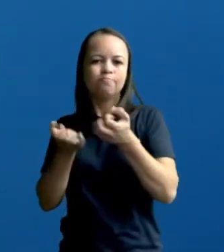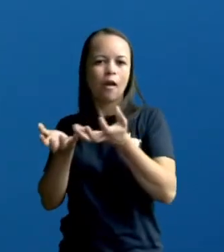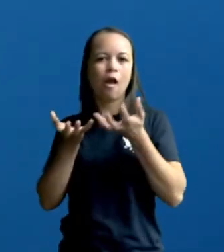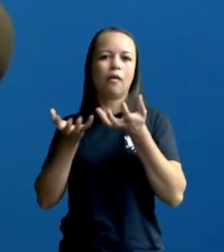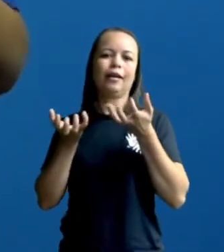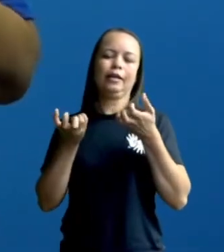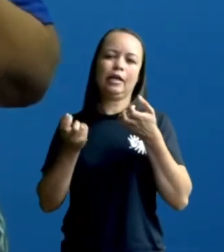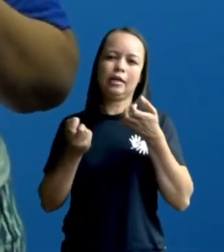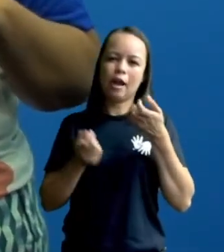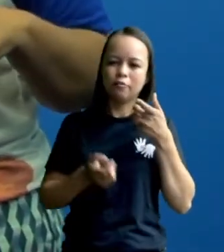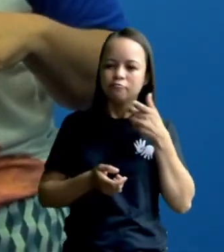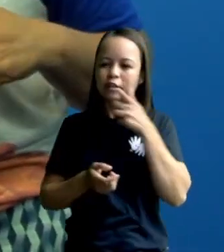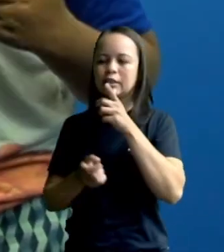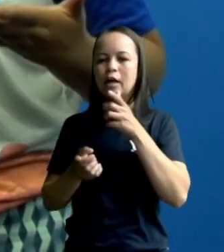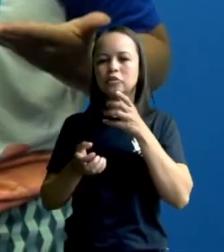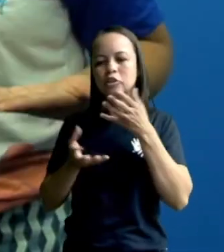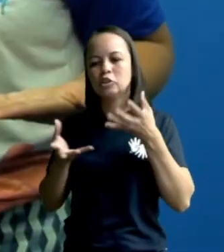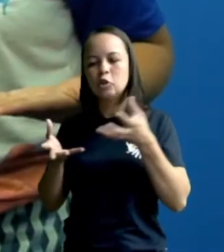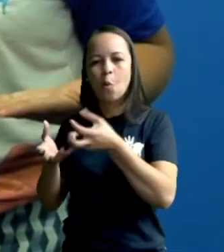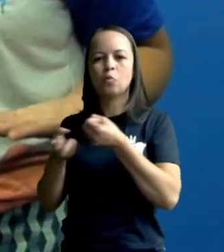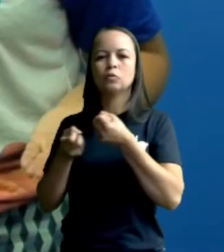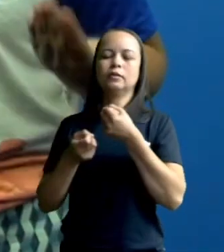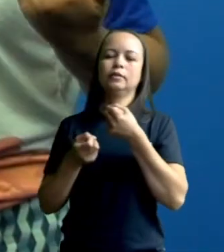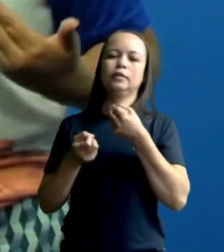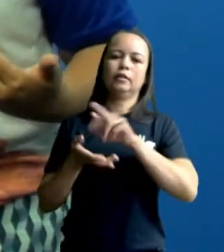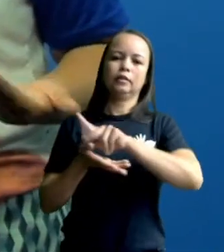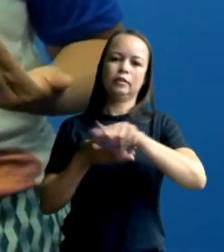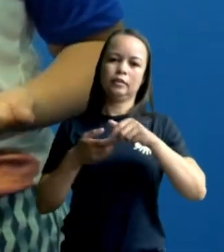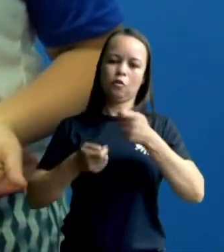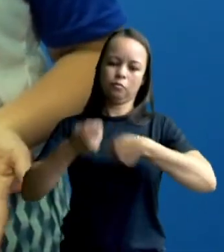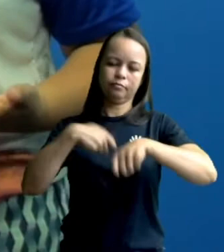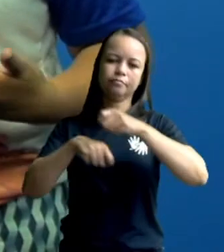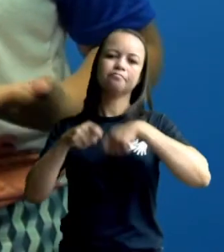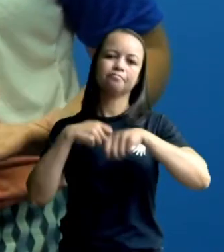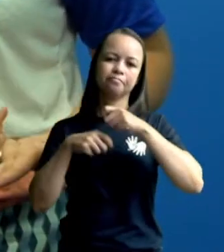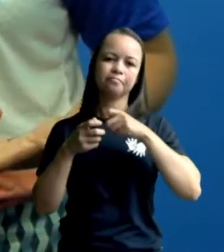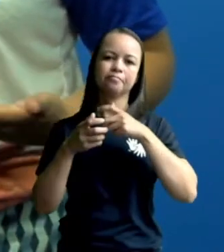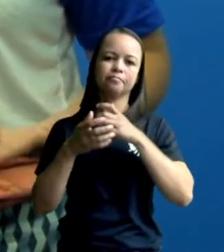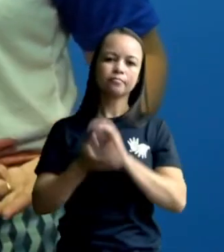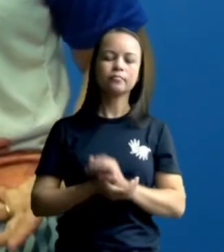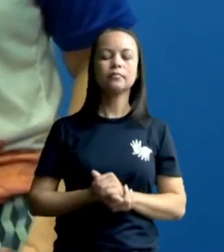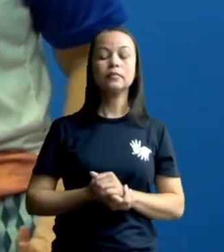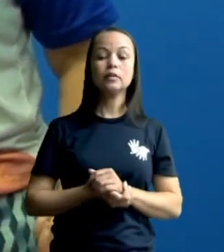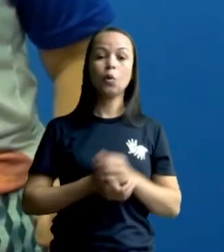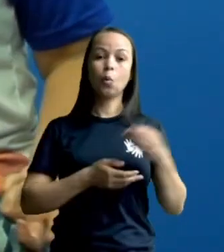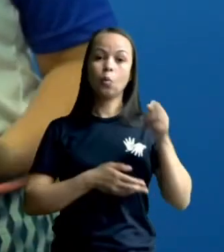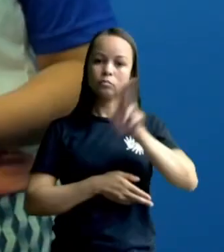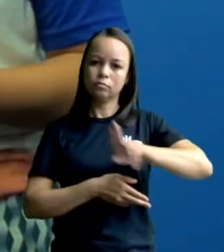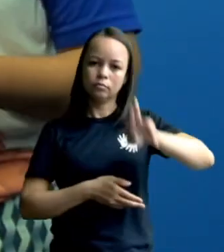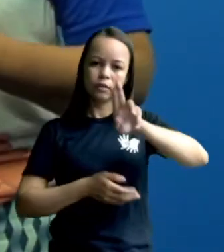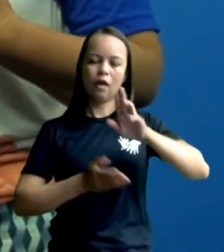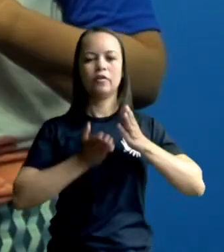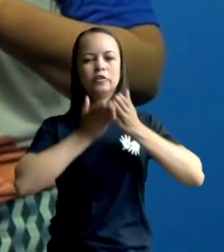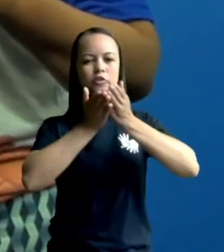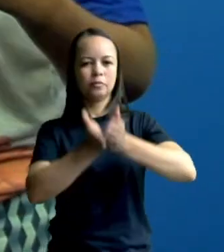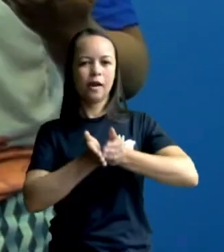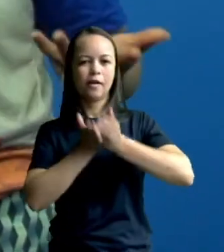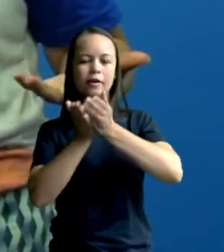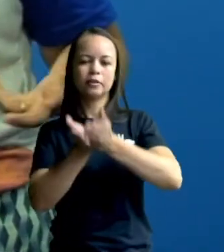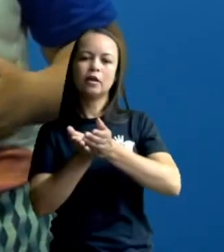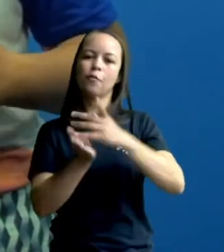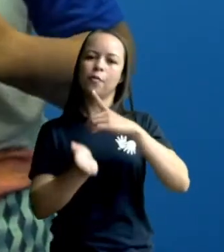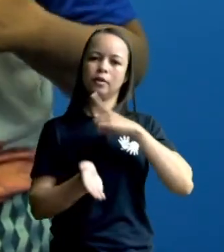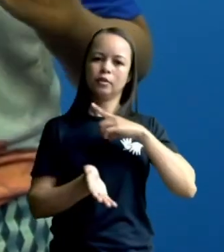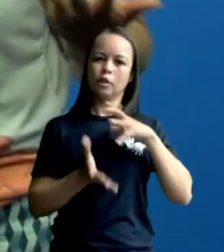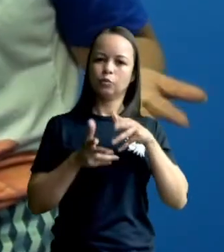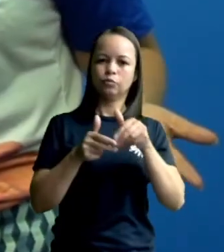também que eles queriam, porque eles tinham os objetivos econômicos. Então, eles usavam essas embarcações, né? E ele tinha tudo